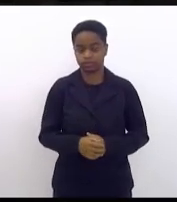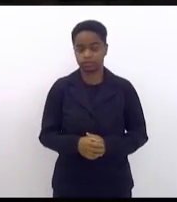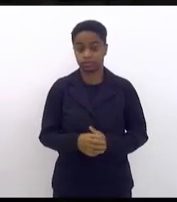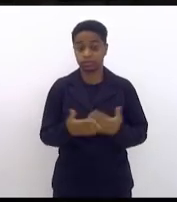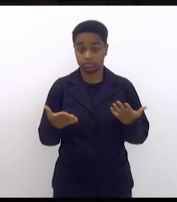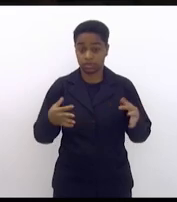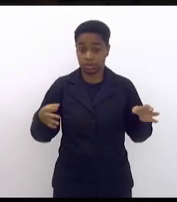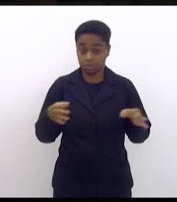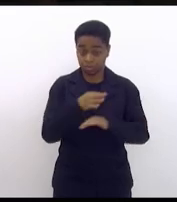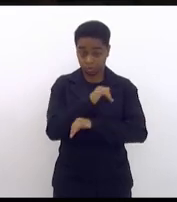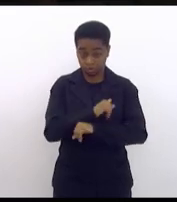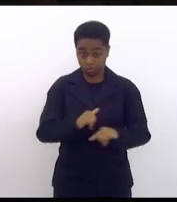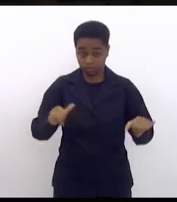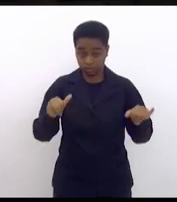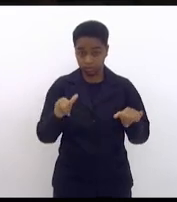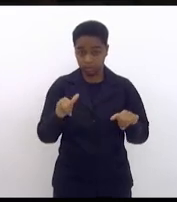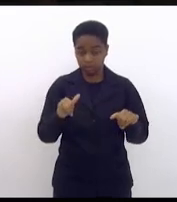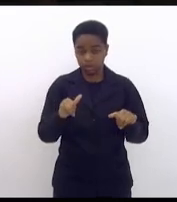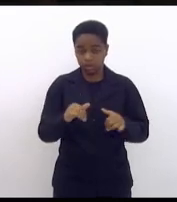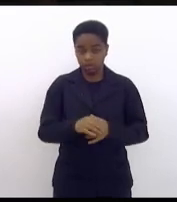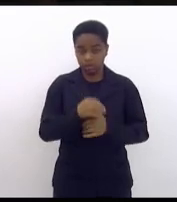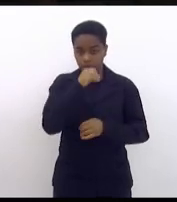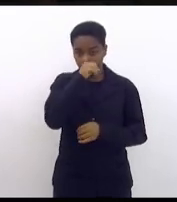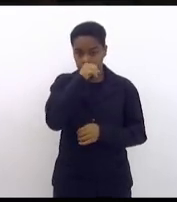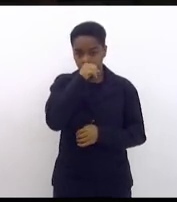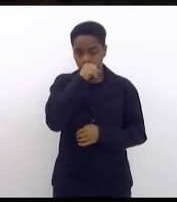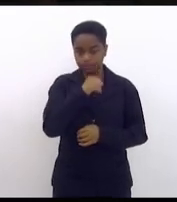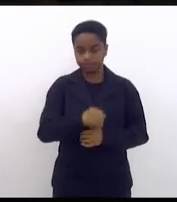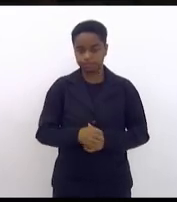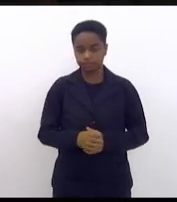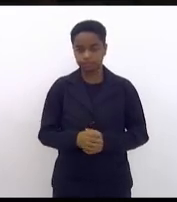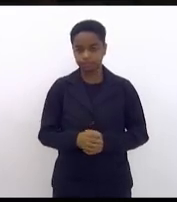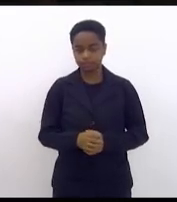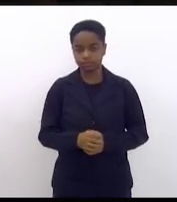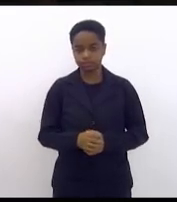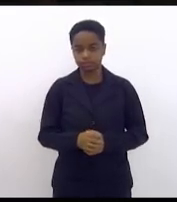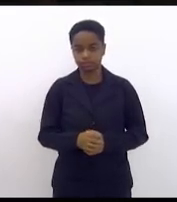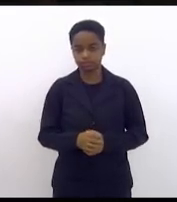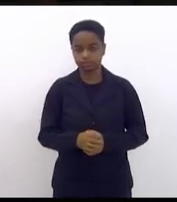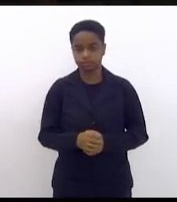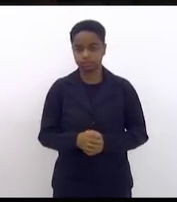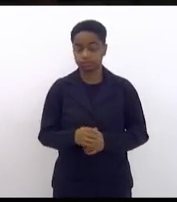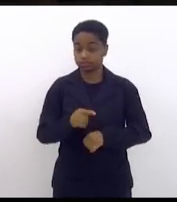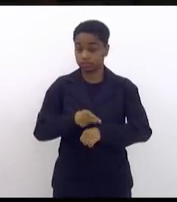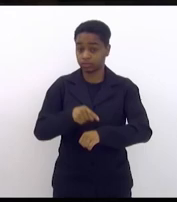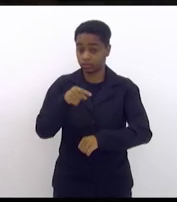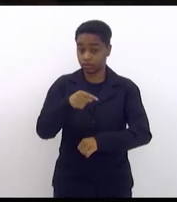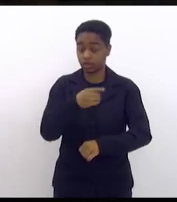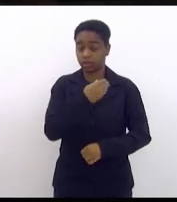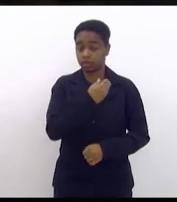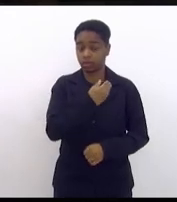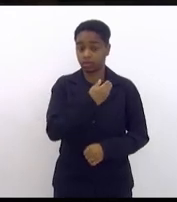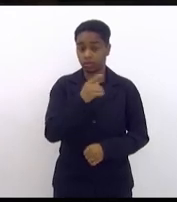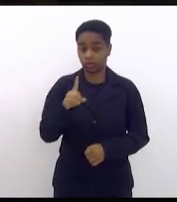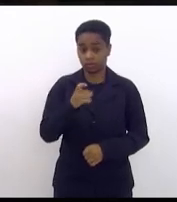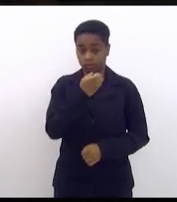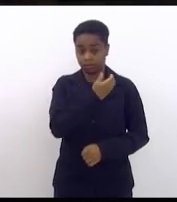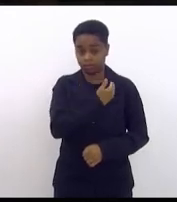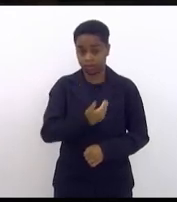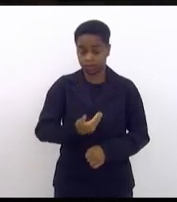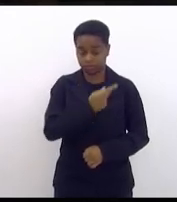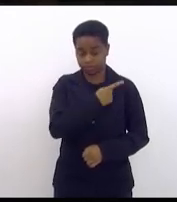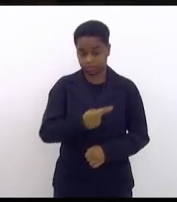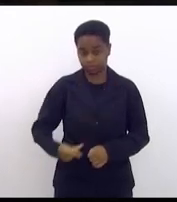isso, senhor presidente, quando o presidente Bolsonaro